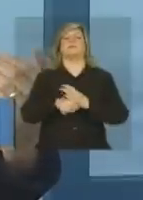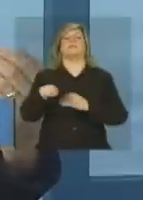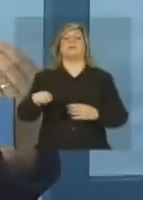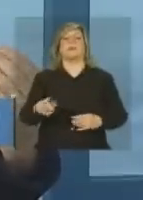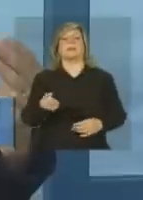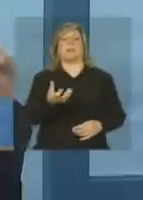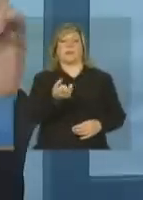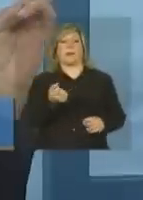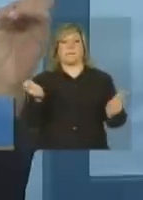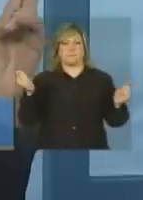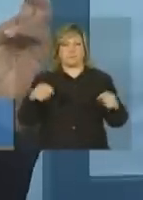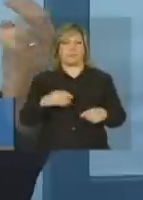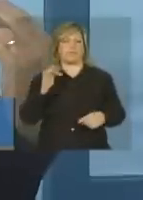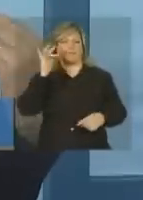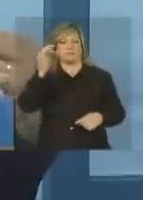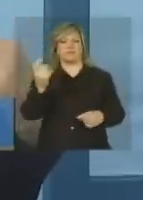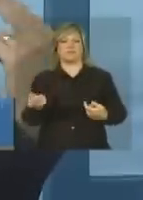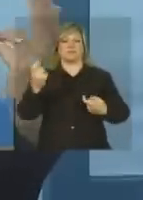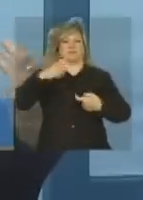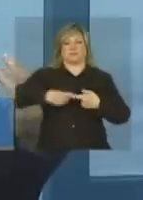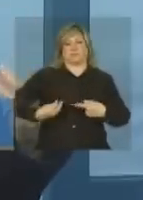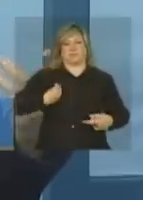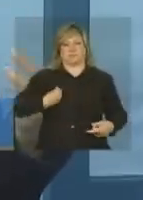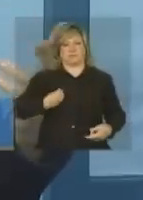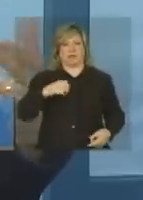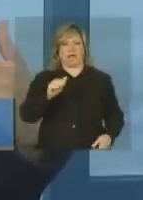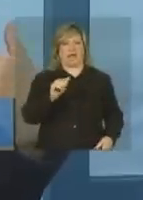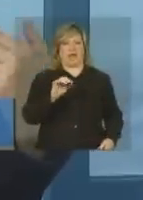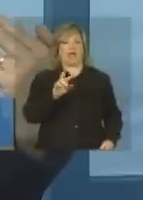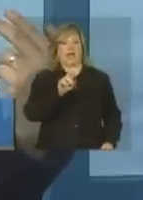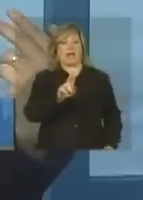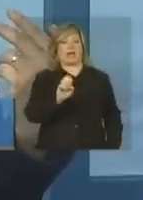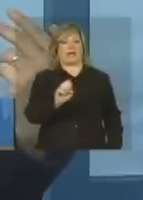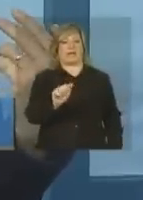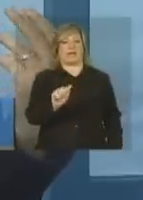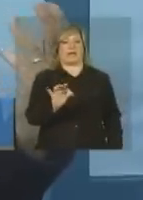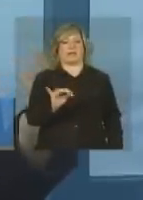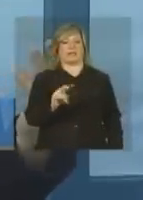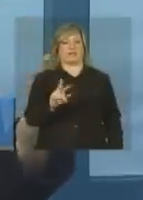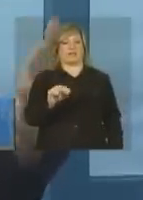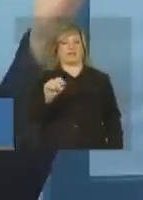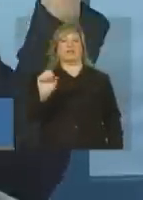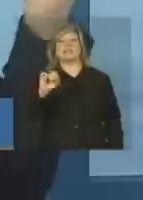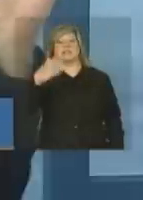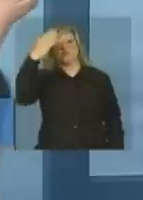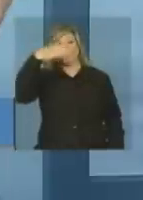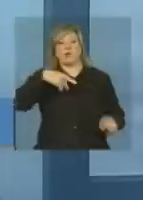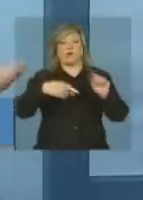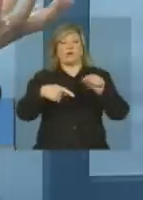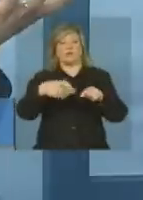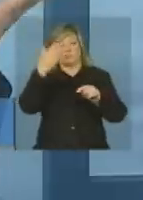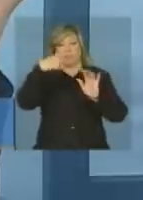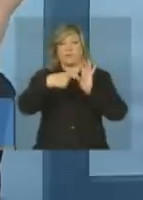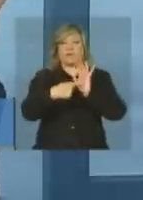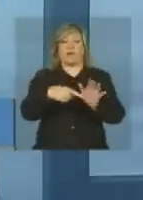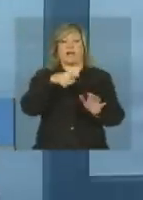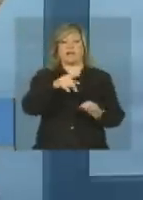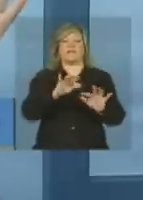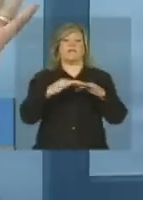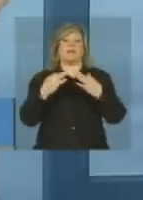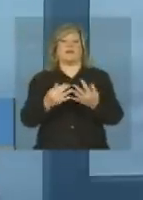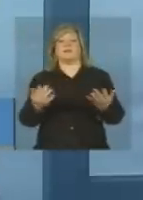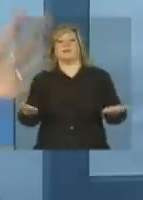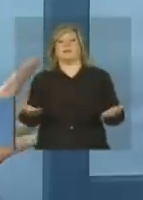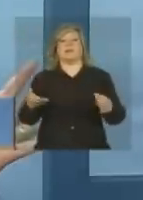ser reativado, vamos dizer assim, se houver uma comprovação de que essa família entrou, a partir de